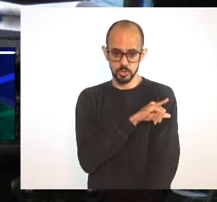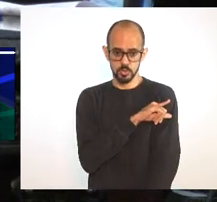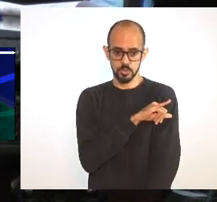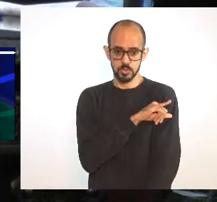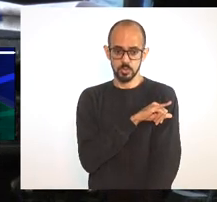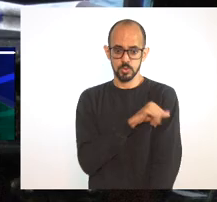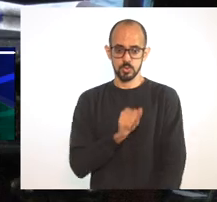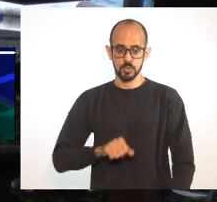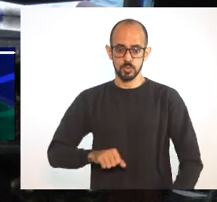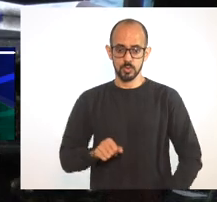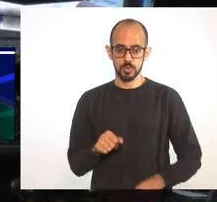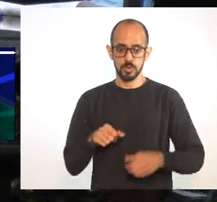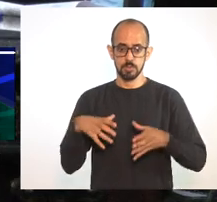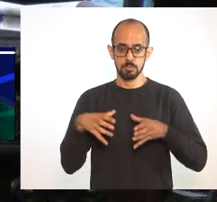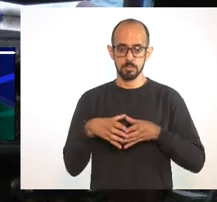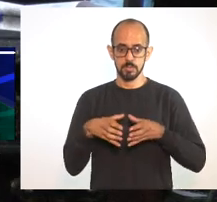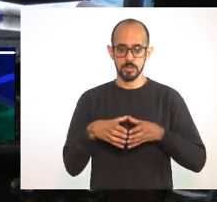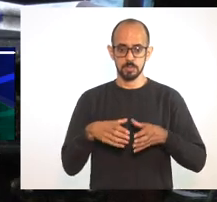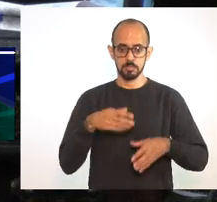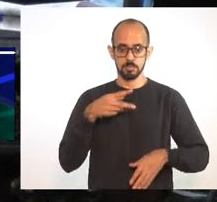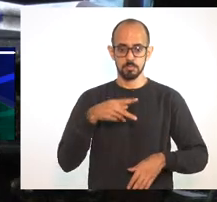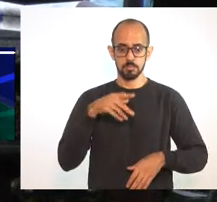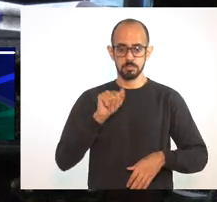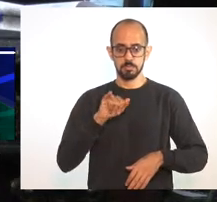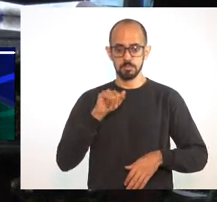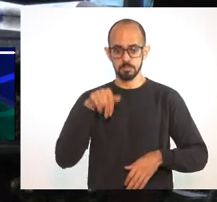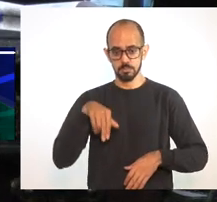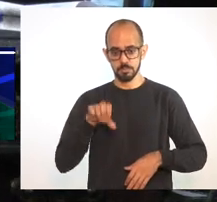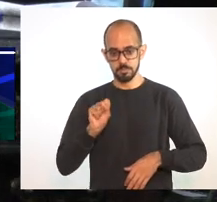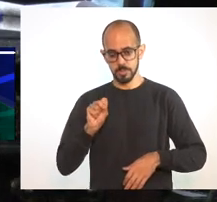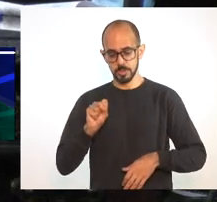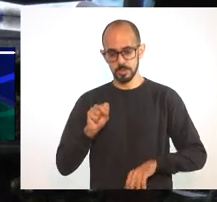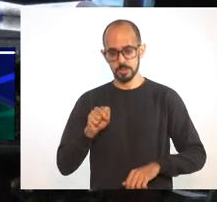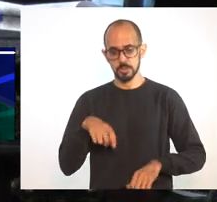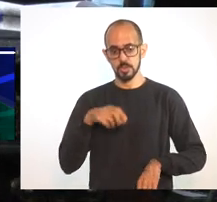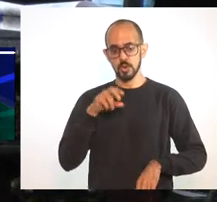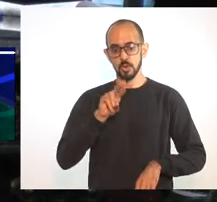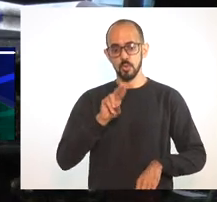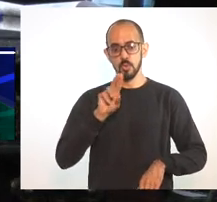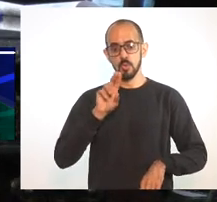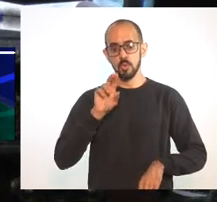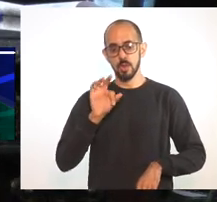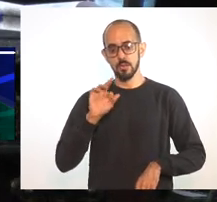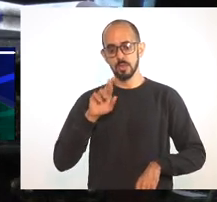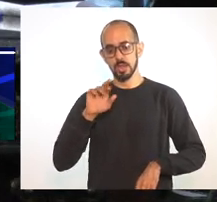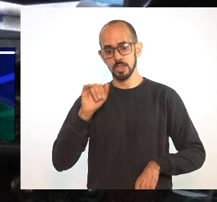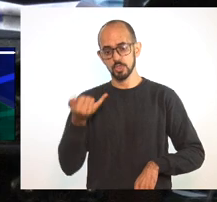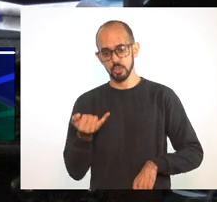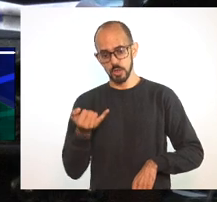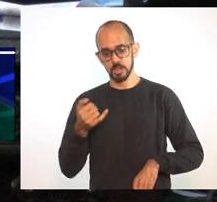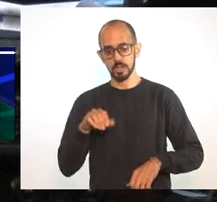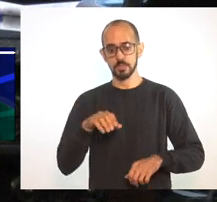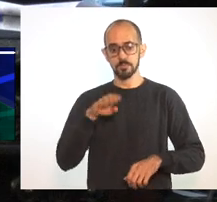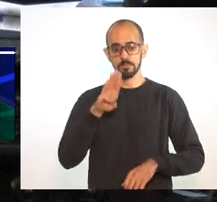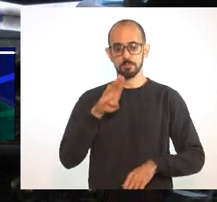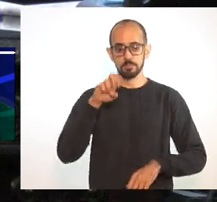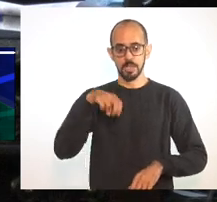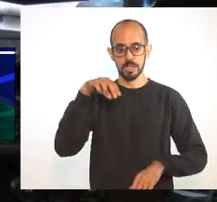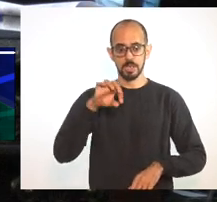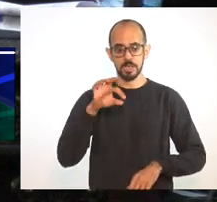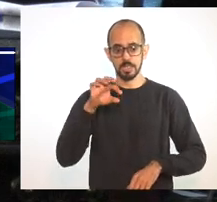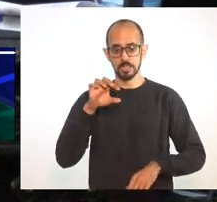Mandato Thaís Ferreira, DCE Mário Prata, UFRJ, Mandato Benedita da Silva,